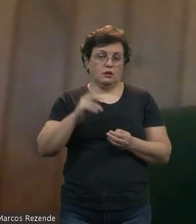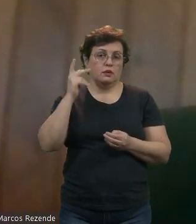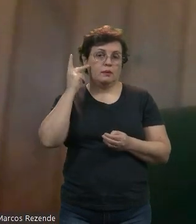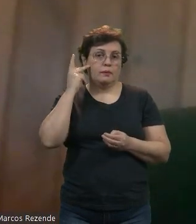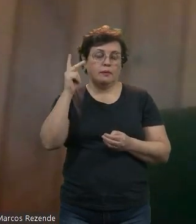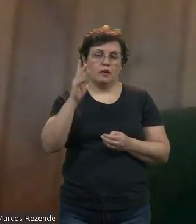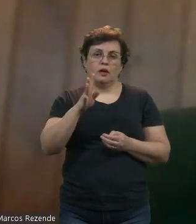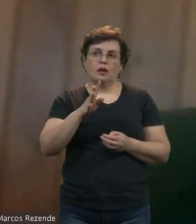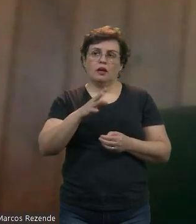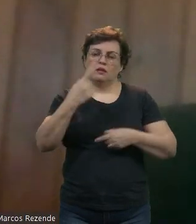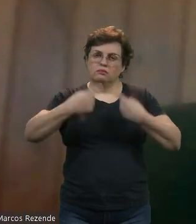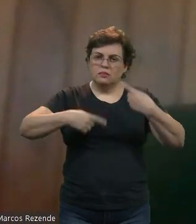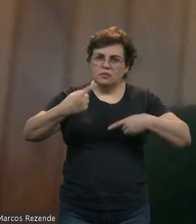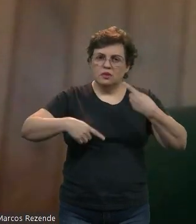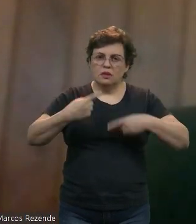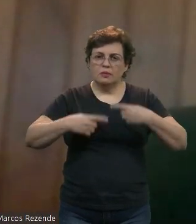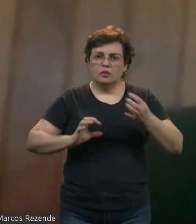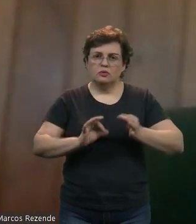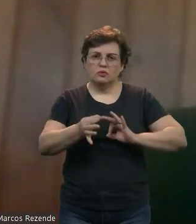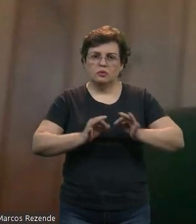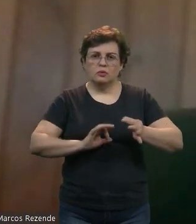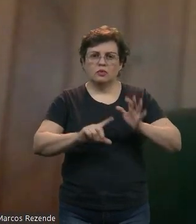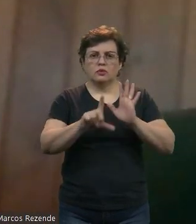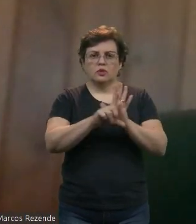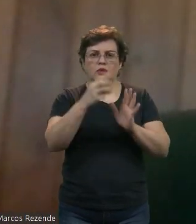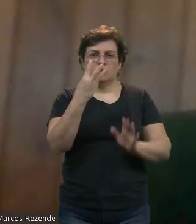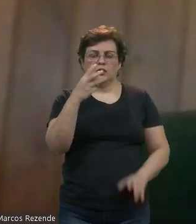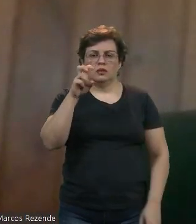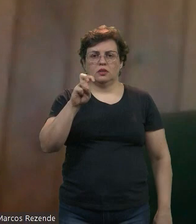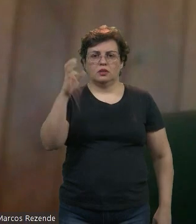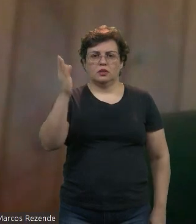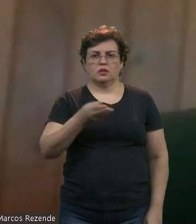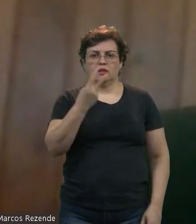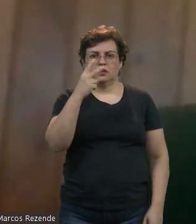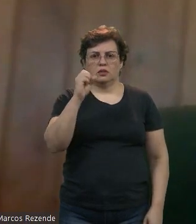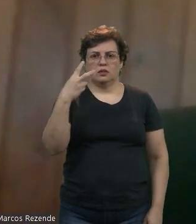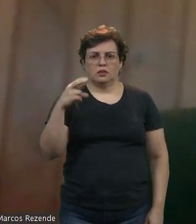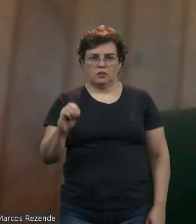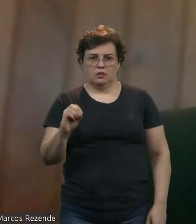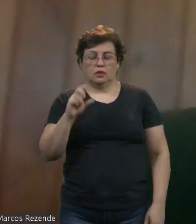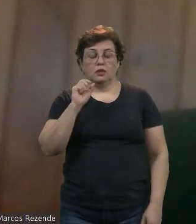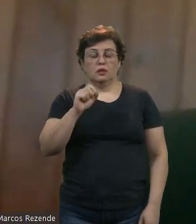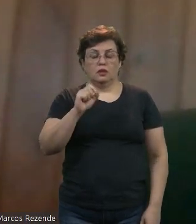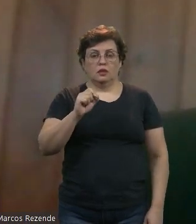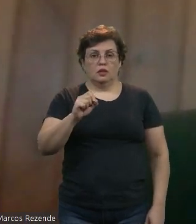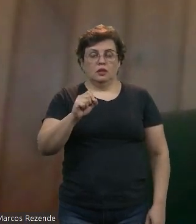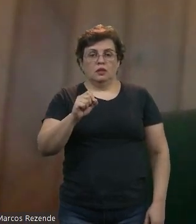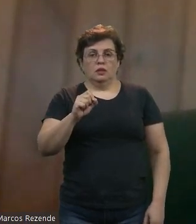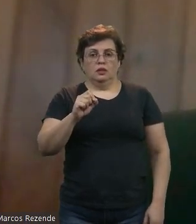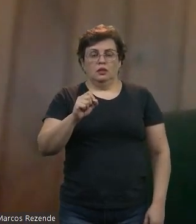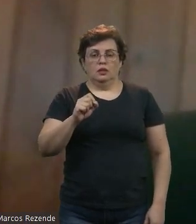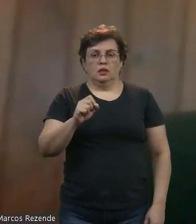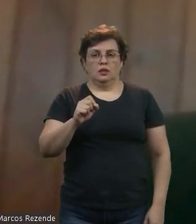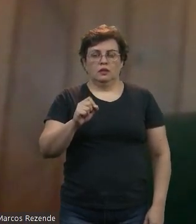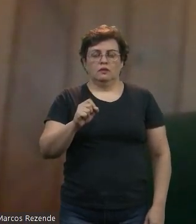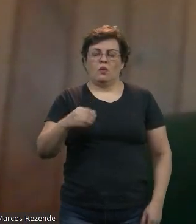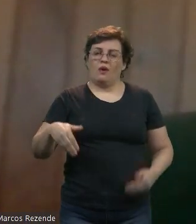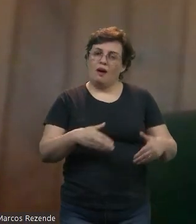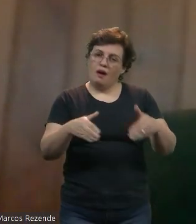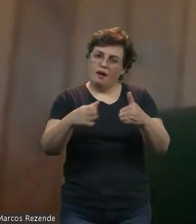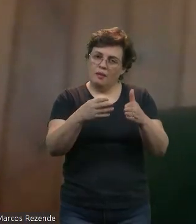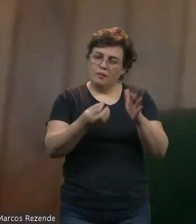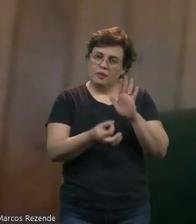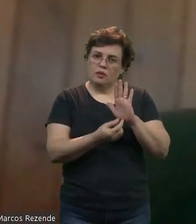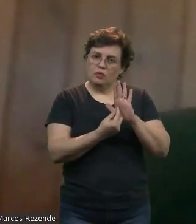conhecimento e eventuais debates do projeto de lei 35 de 2020, que visa estabelecer as diretrizes